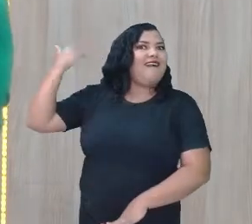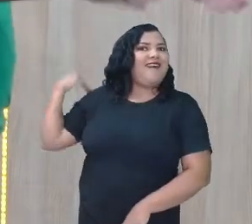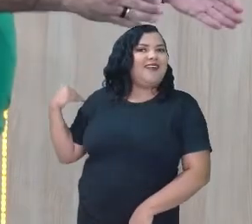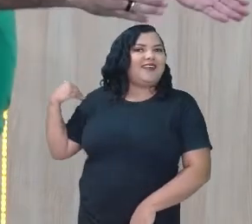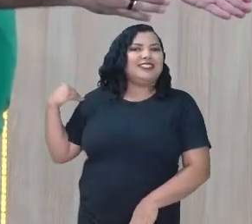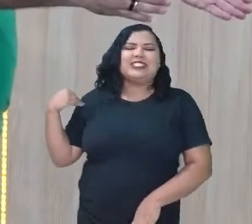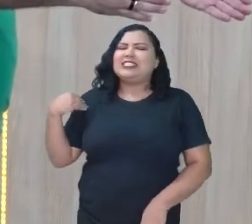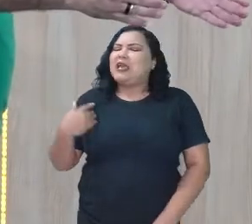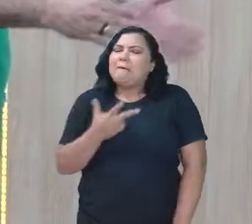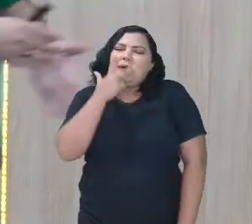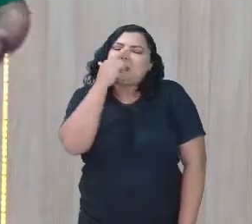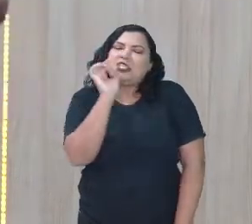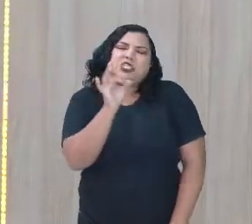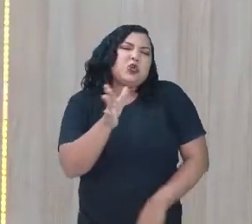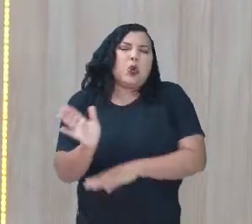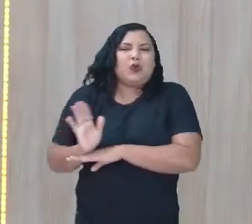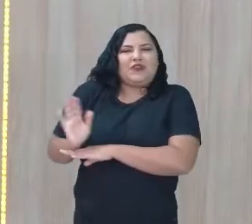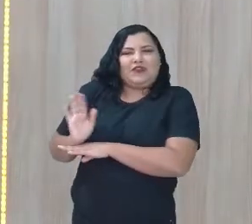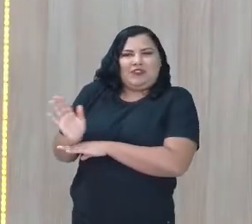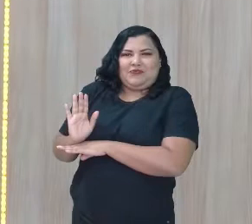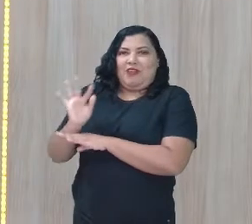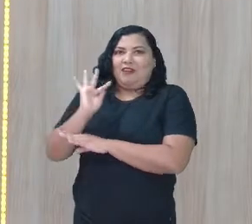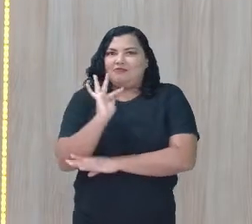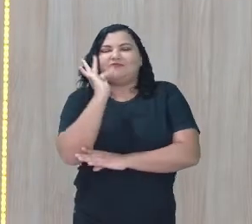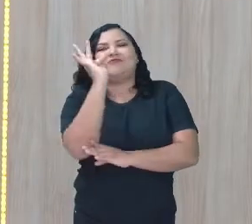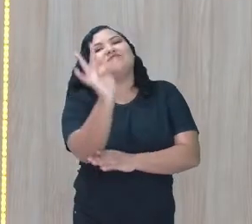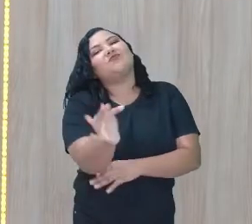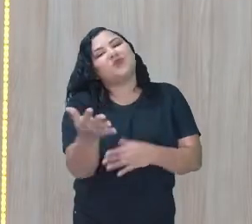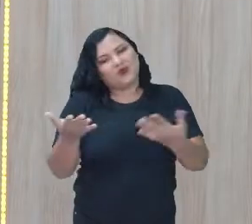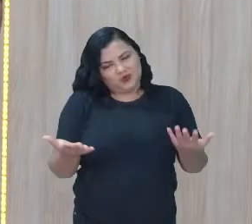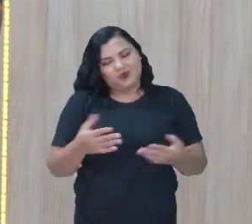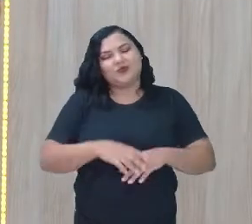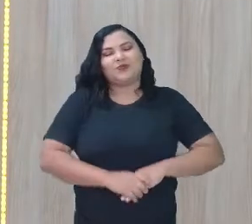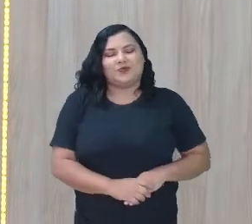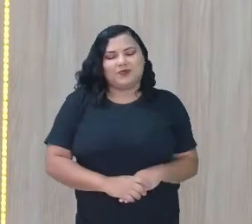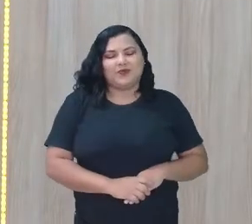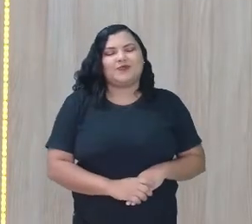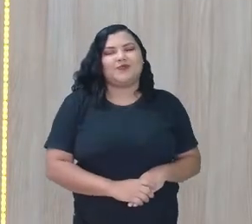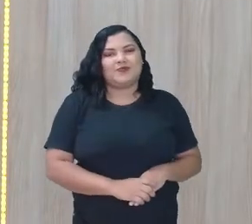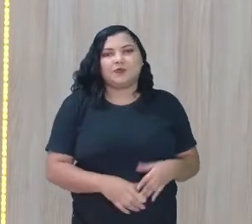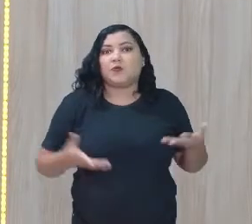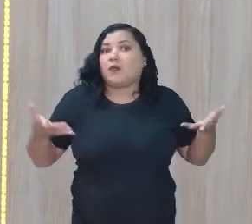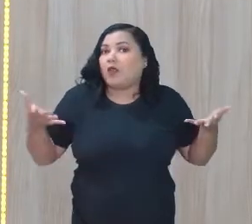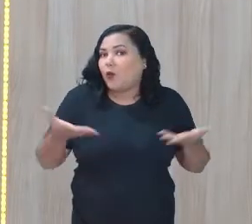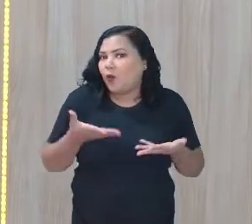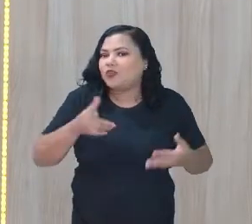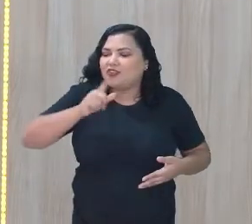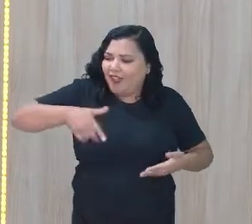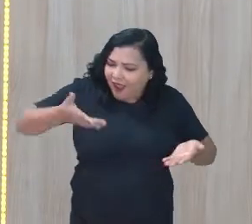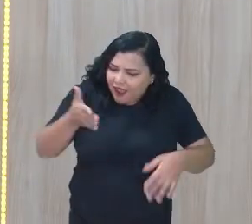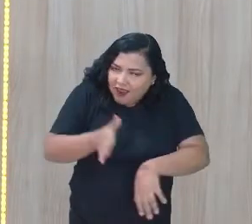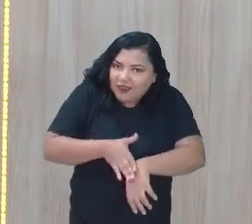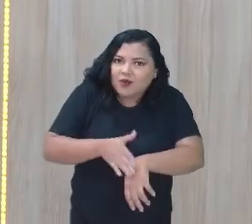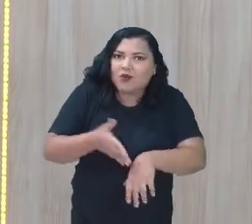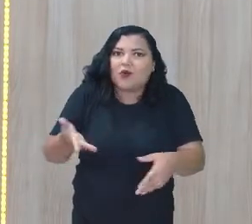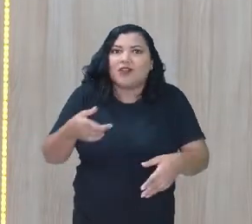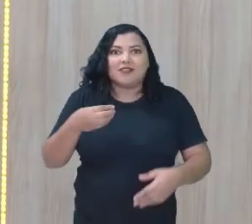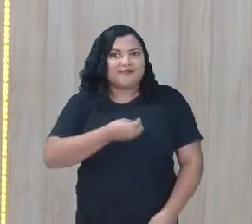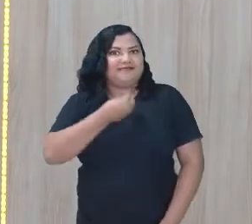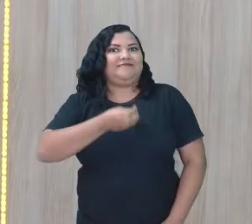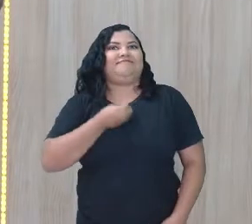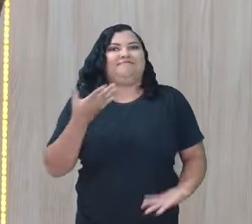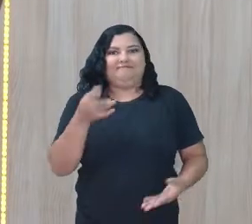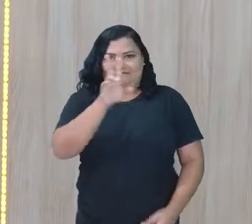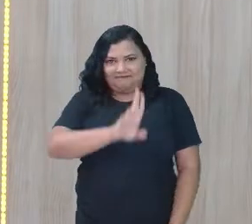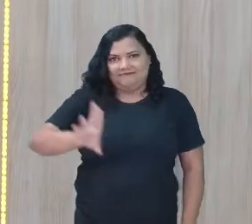que quando eu tinha 12 anos era futuro, era uma perspectiva de futuro para mim. Hoje isso é presente e está